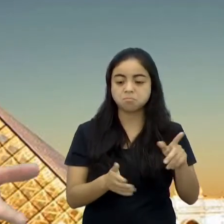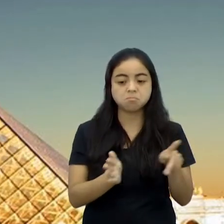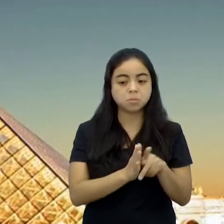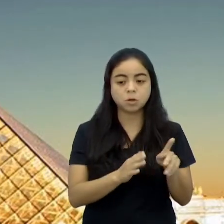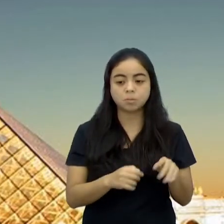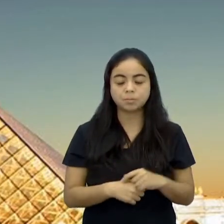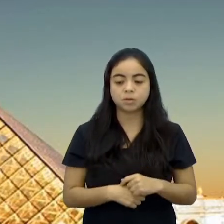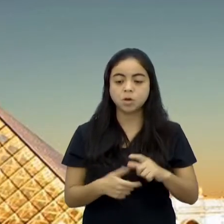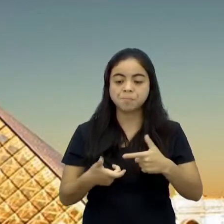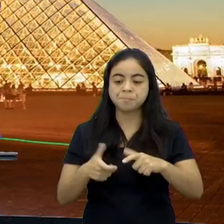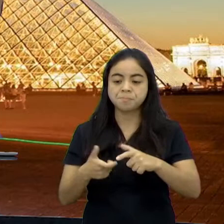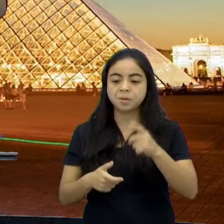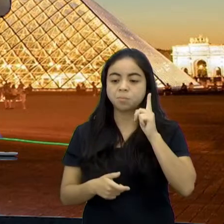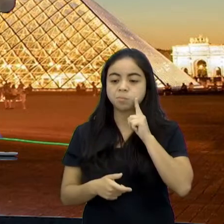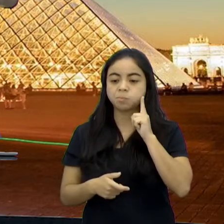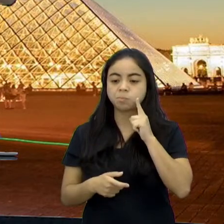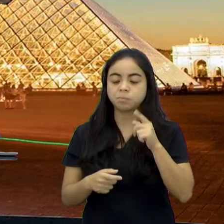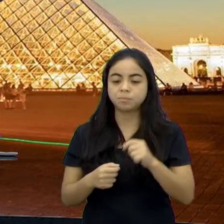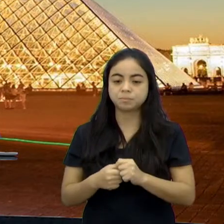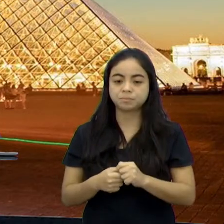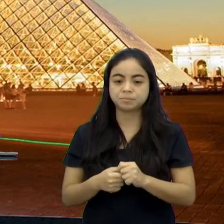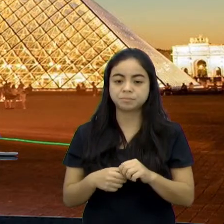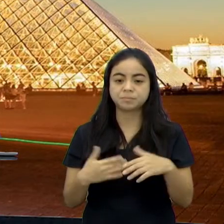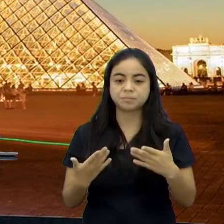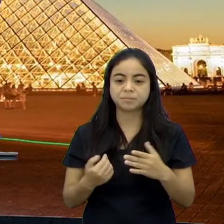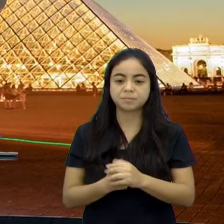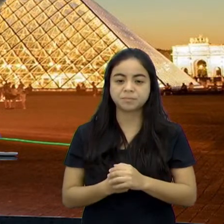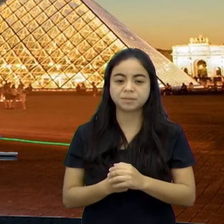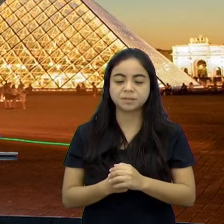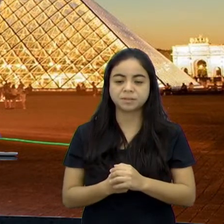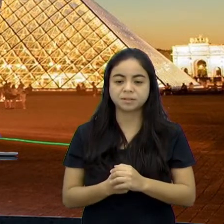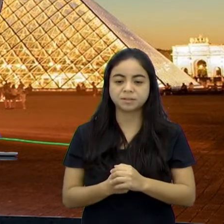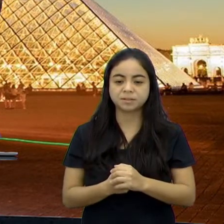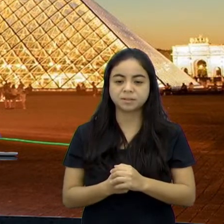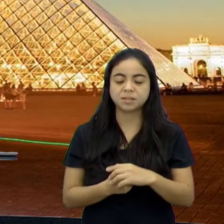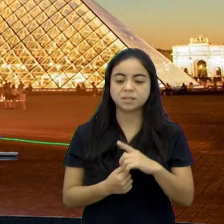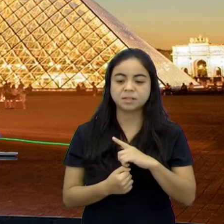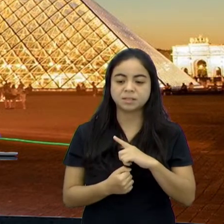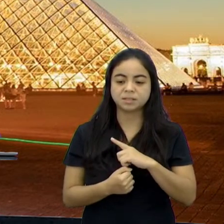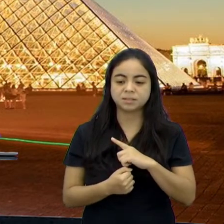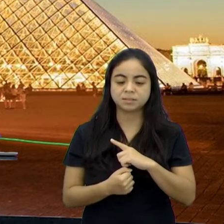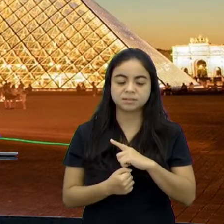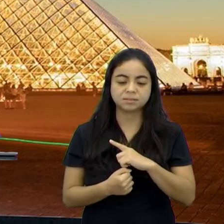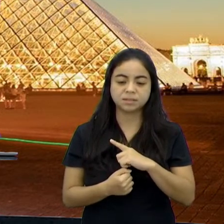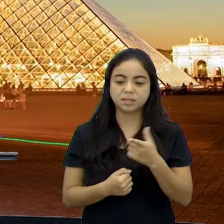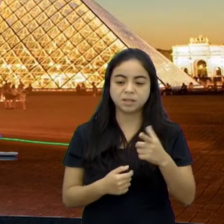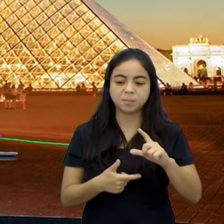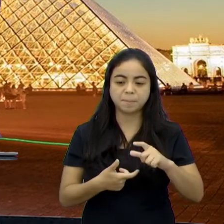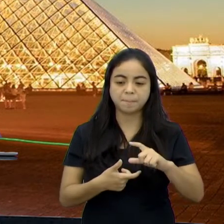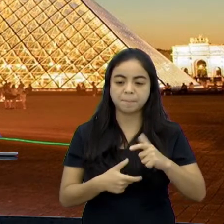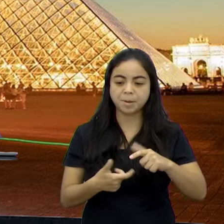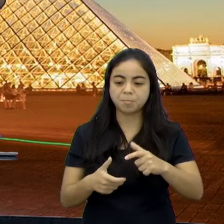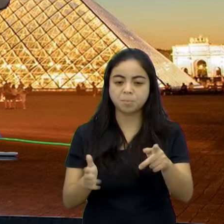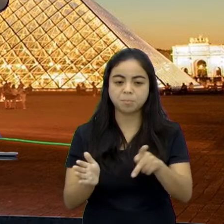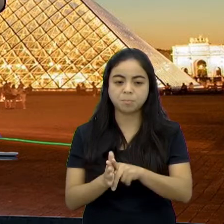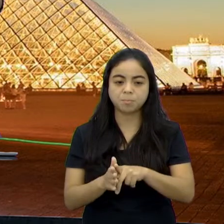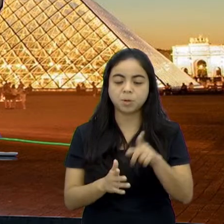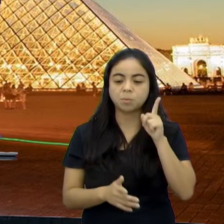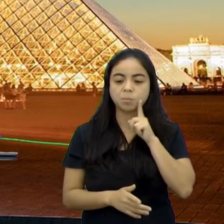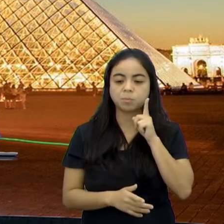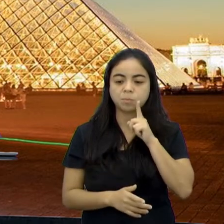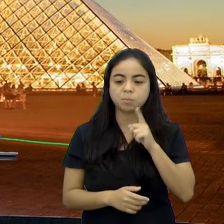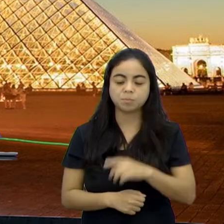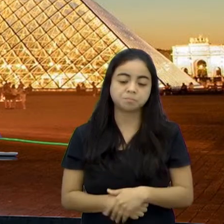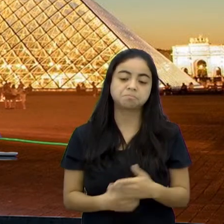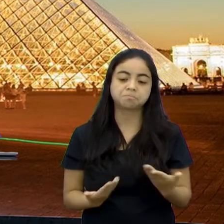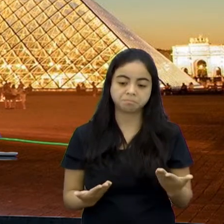meme lá, tem uns Leave Britney Alone, que aqui para você não faz o menor sentido, mas que girou o mundo lá e nos